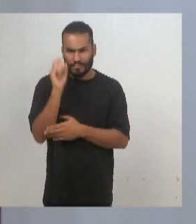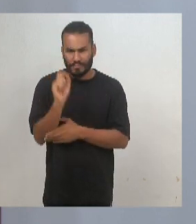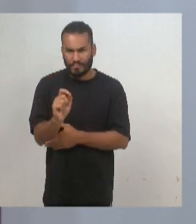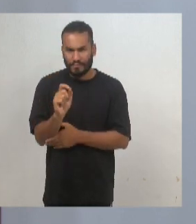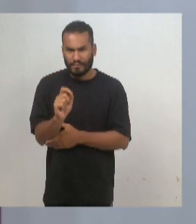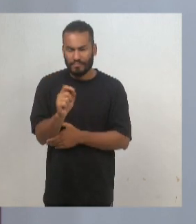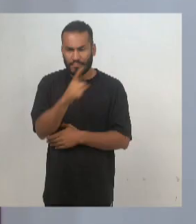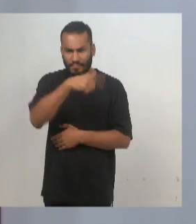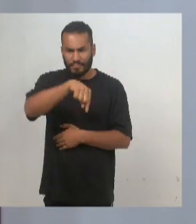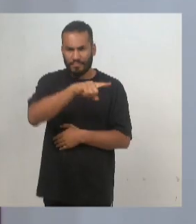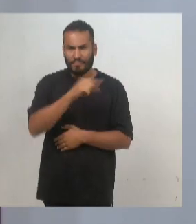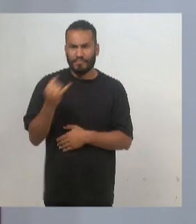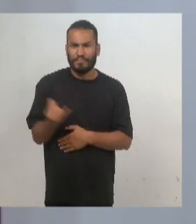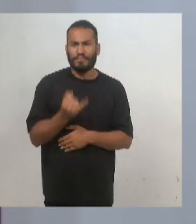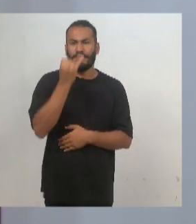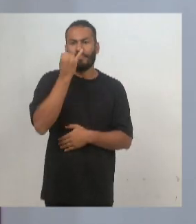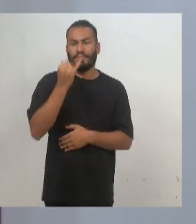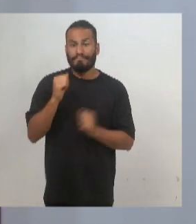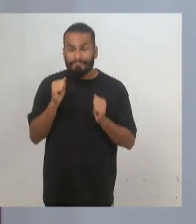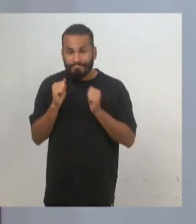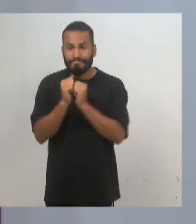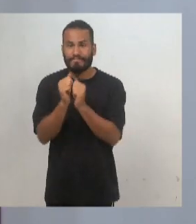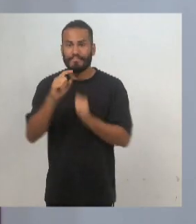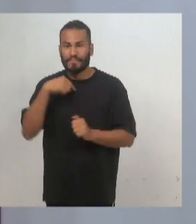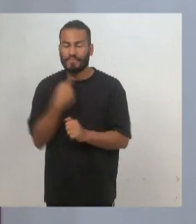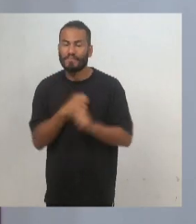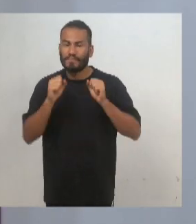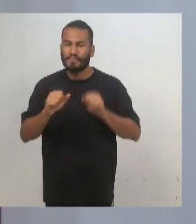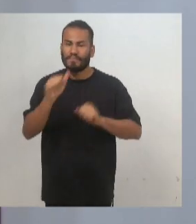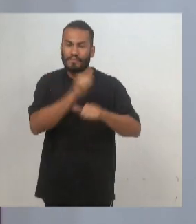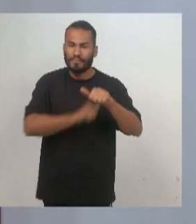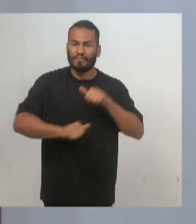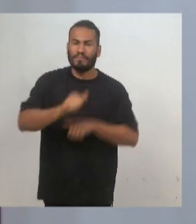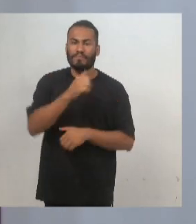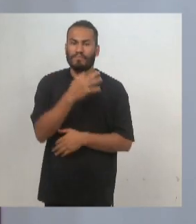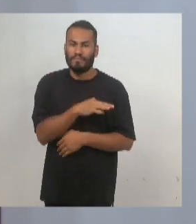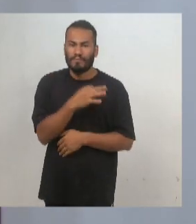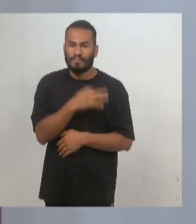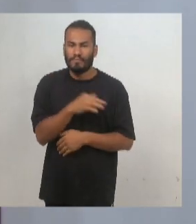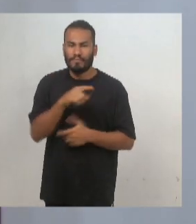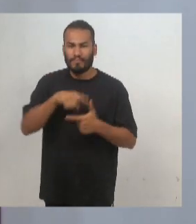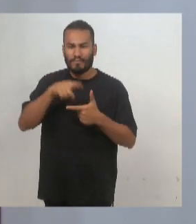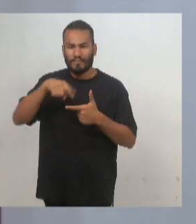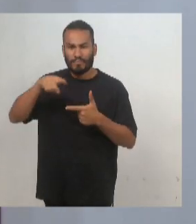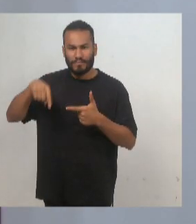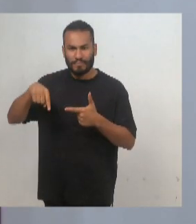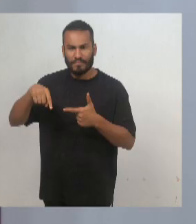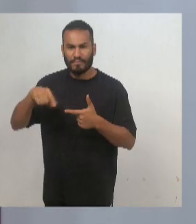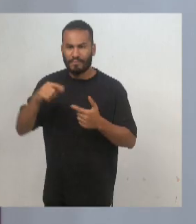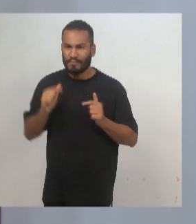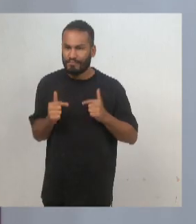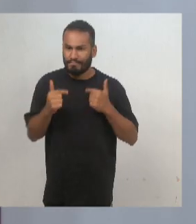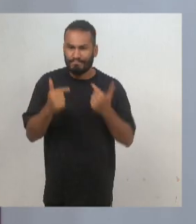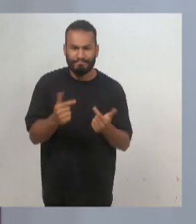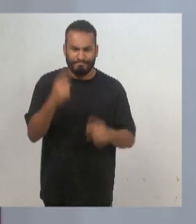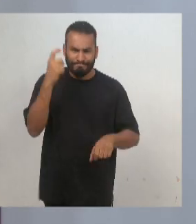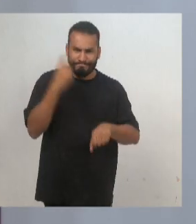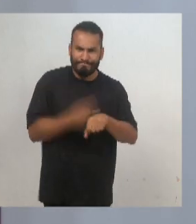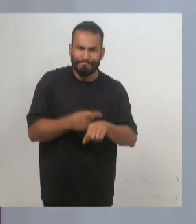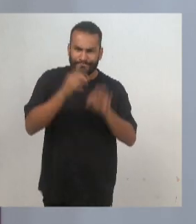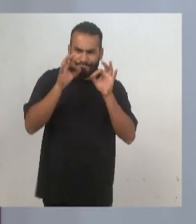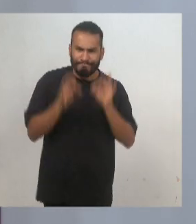eles são importantes. E juntos nós podemos transformar a dor dessas estatísticas em ações